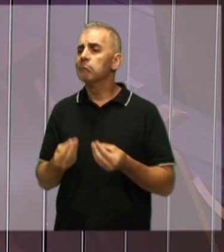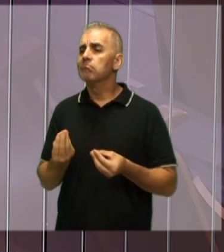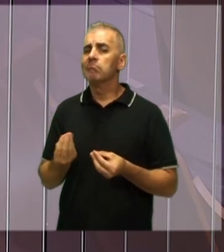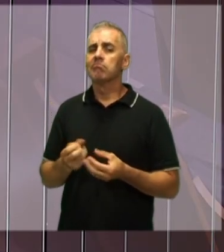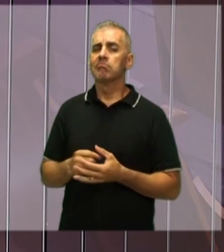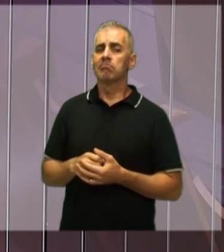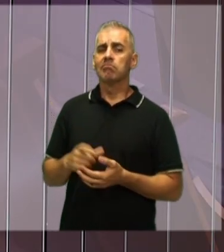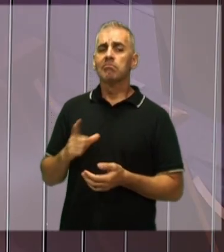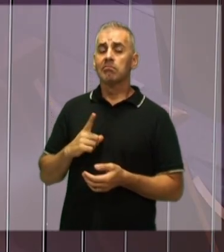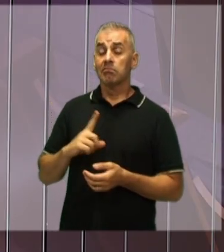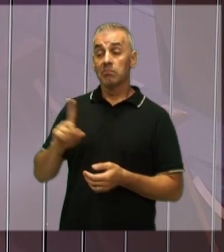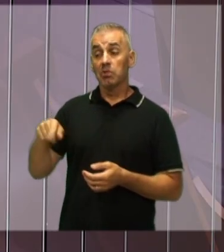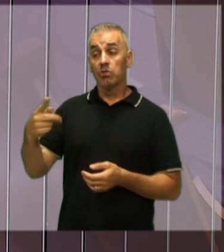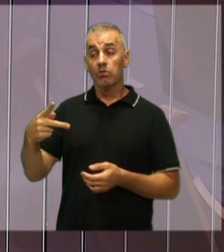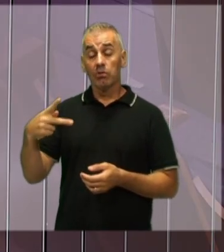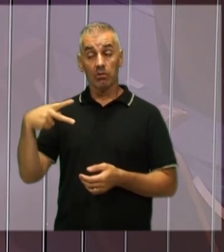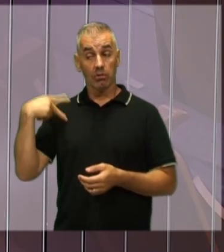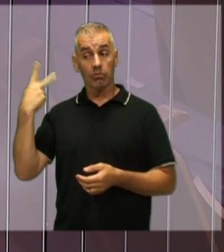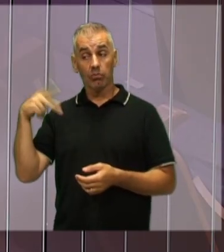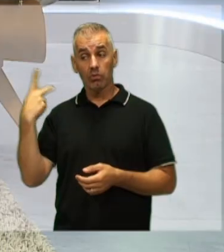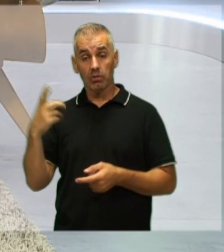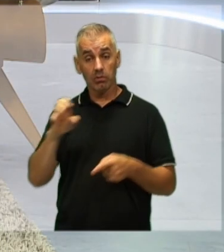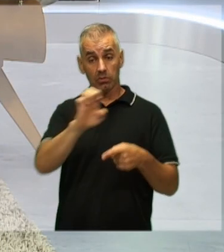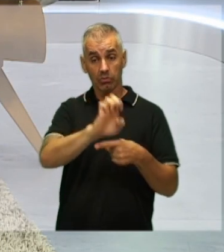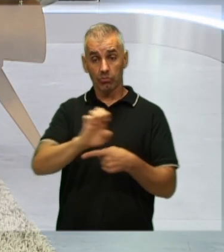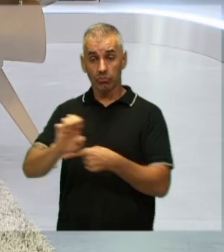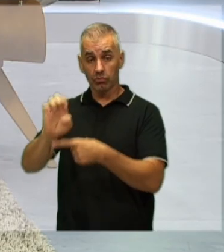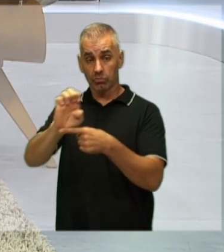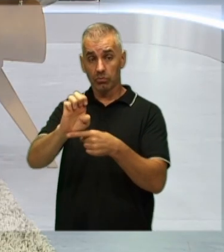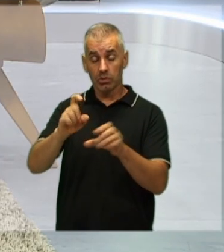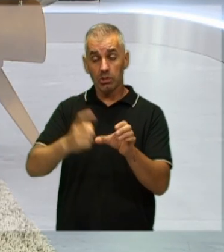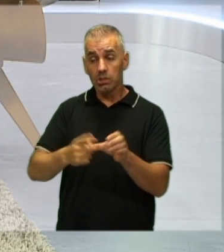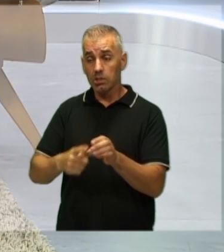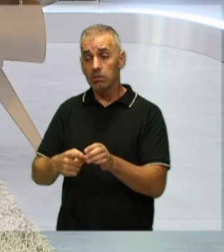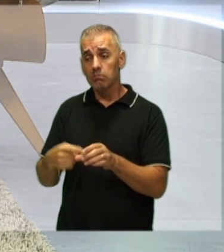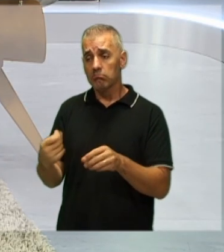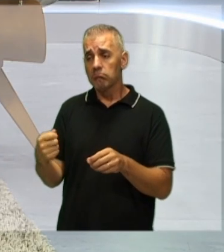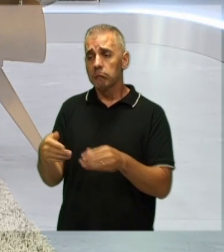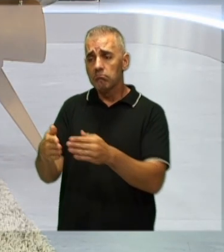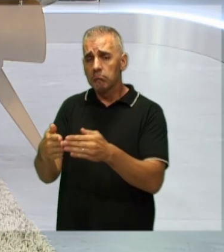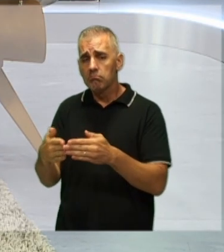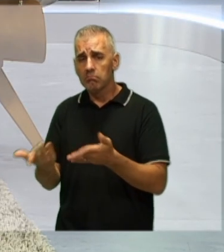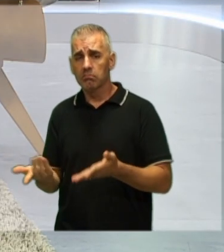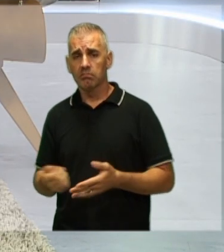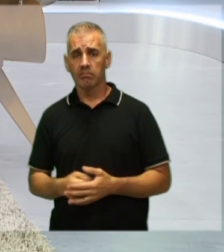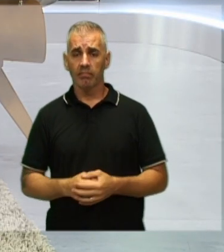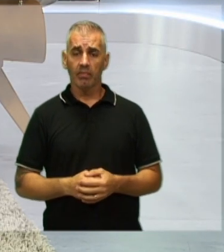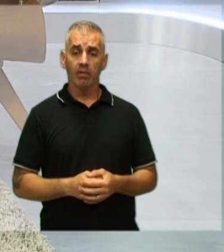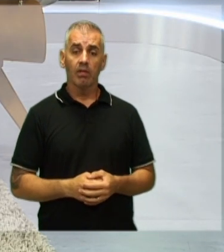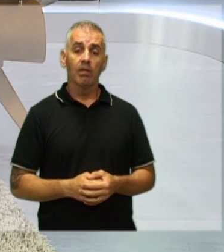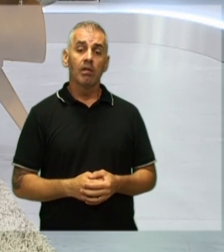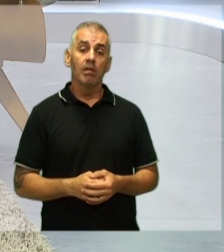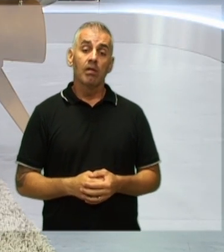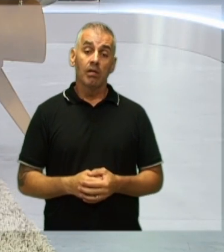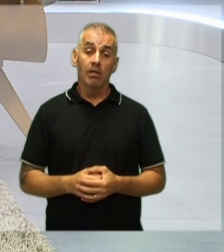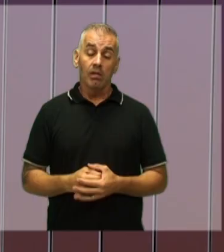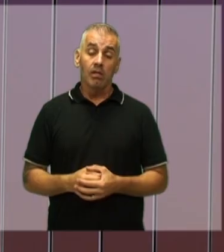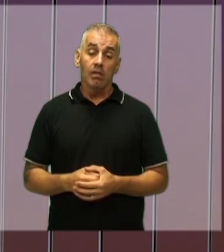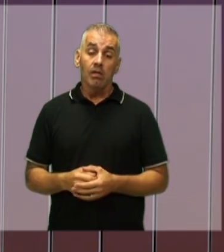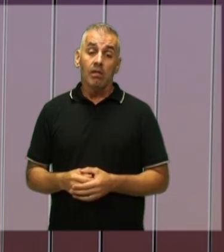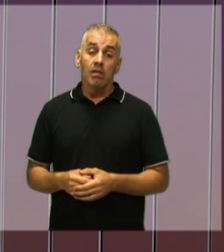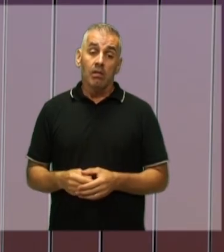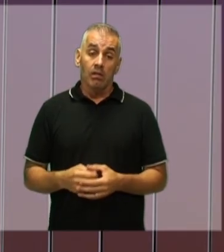outros políticos de outras regiões e outras cidades também fazendo esses pedidos, vereador. Então, Maurício, obrigado pela